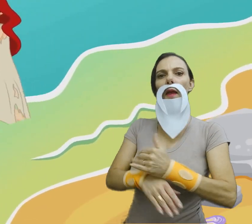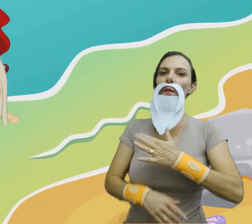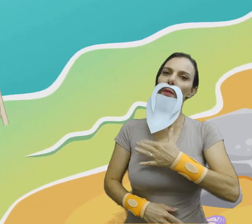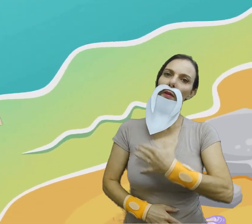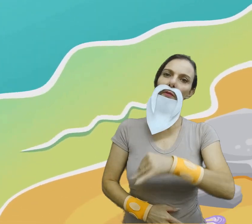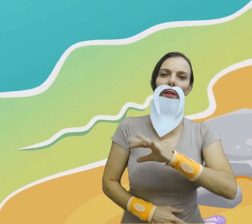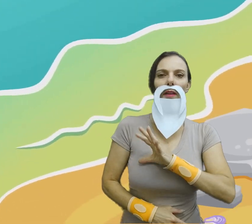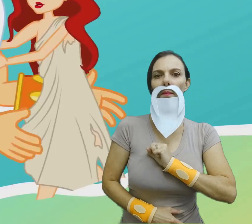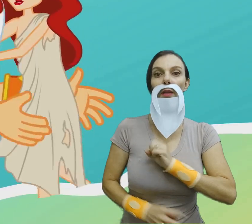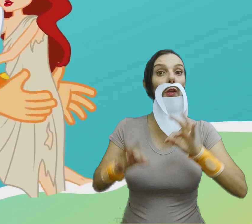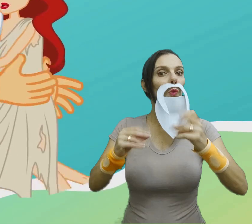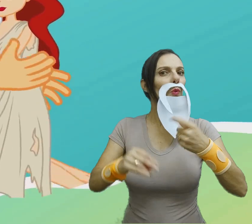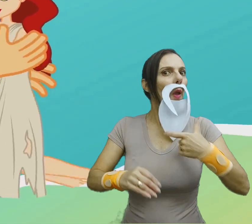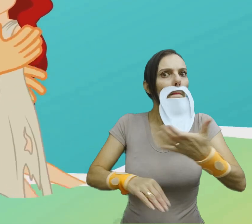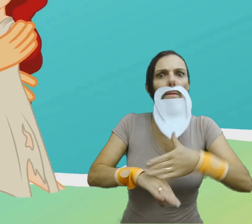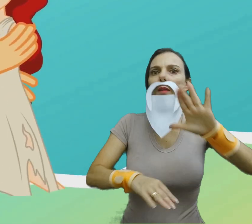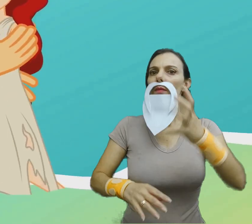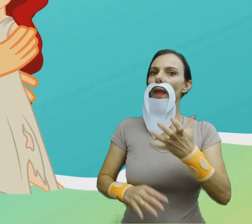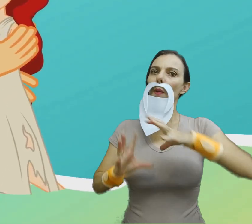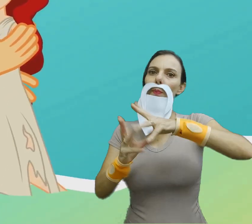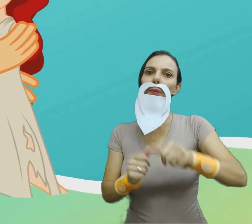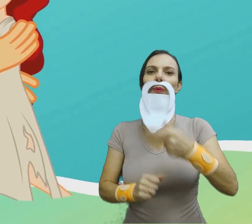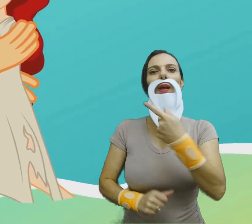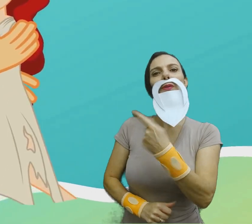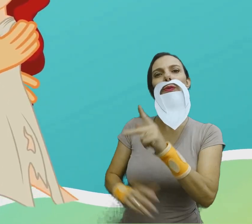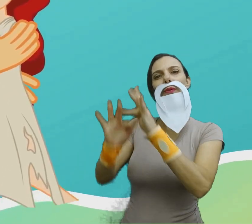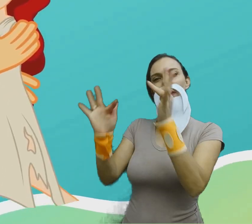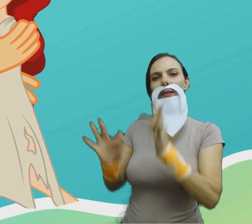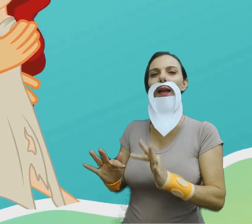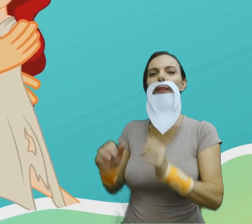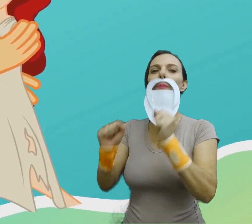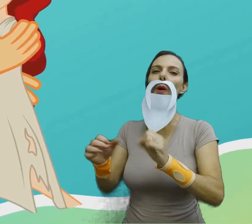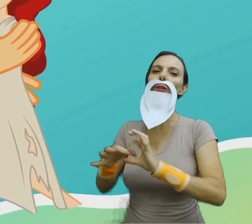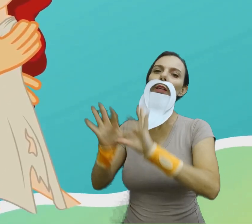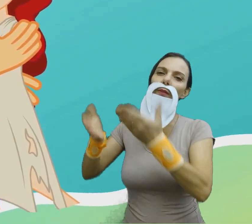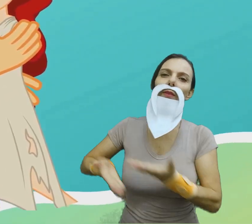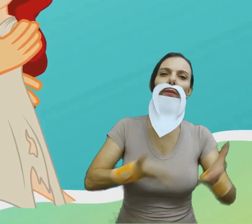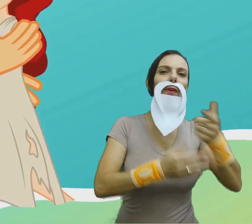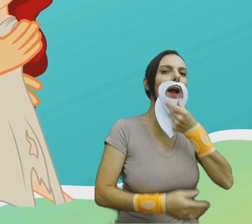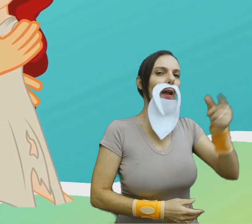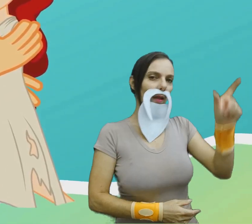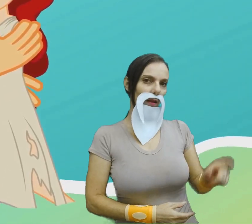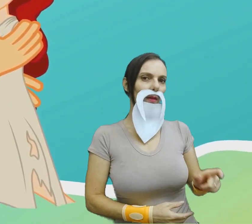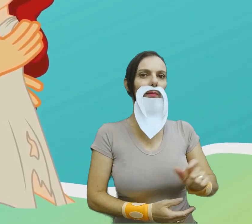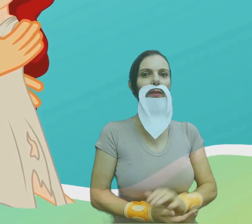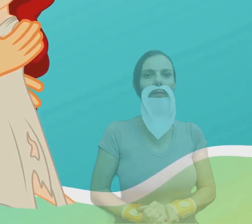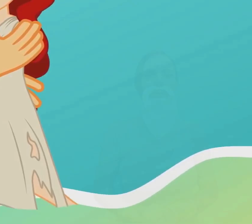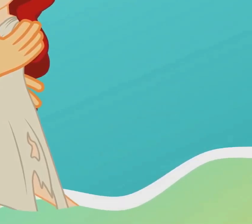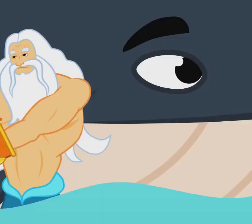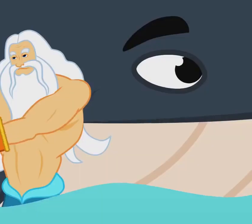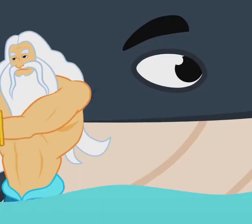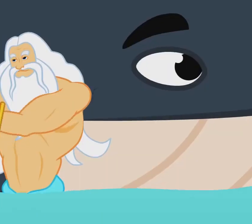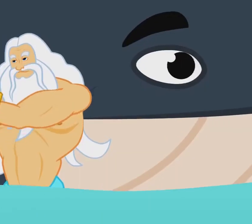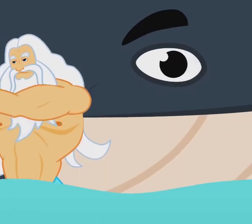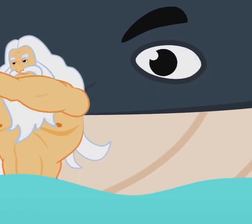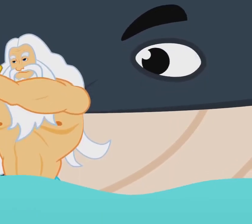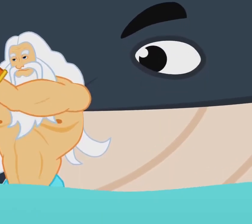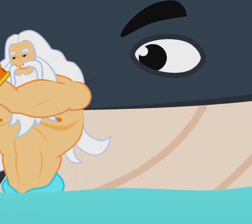Ariel, filha querida. Tudo o que eu mais quero no mundo é a sua felicidade. Vá com ele.